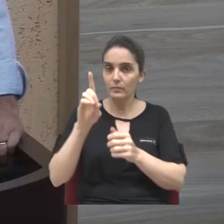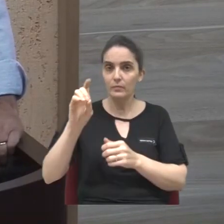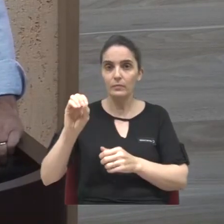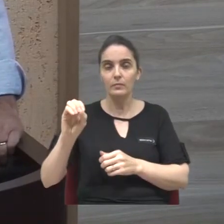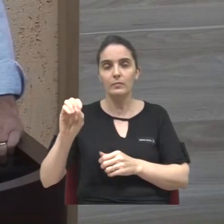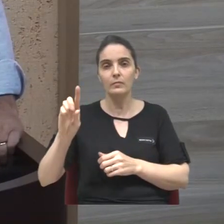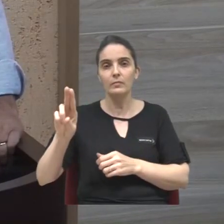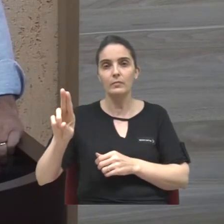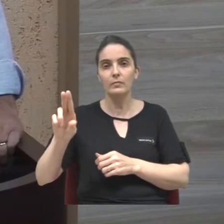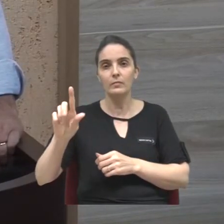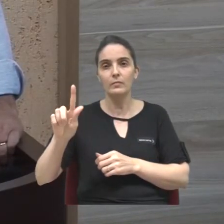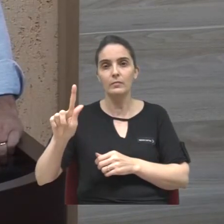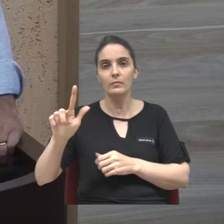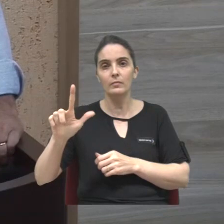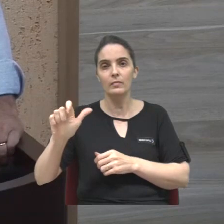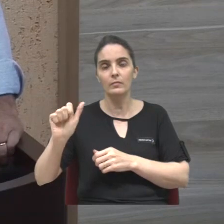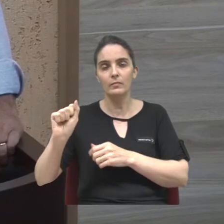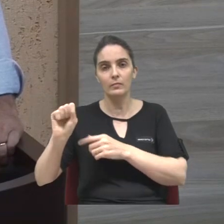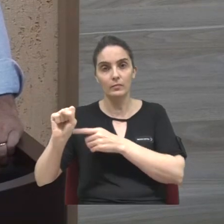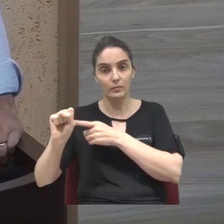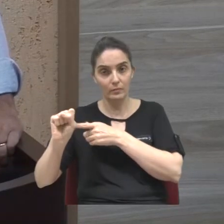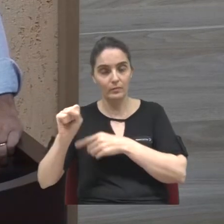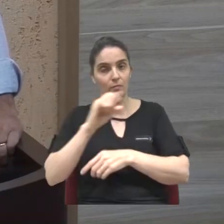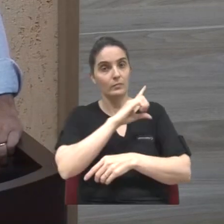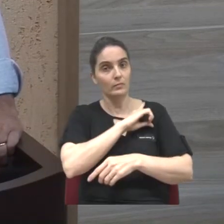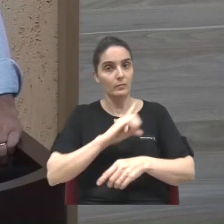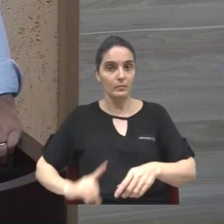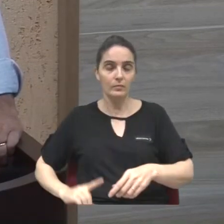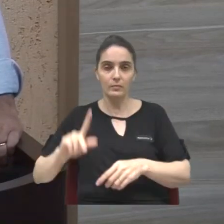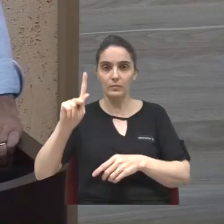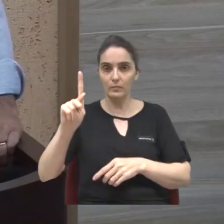do PSL, o qual vai mandar uma verba